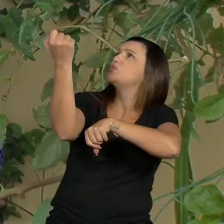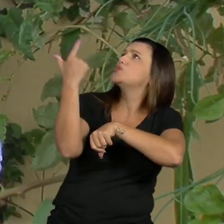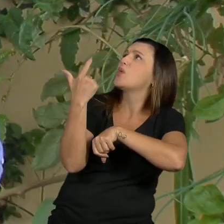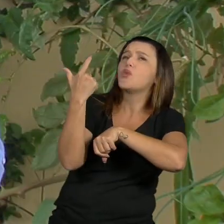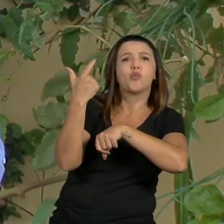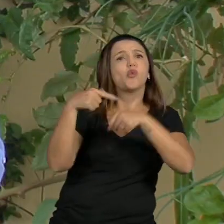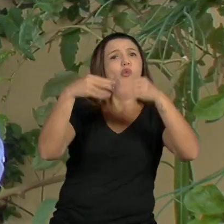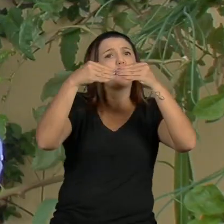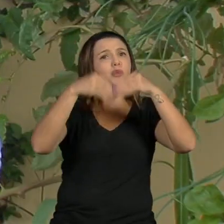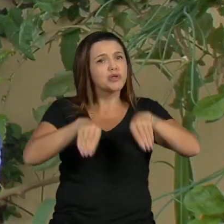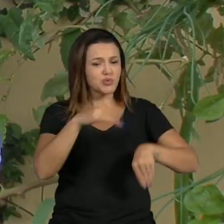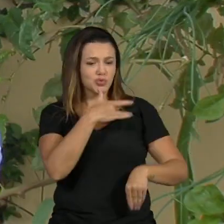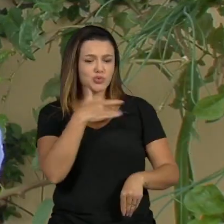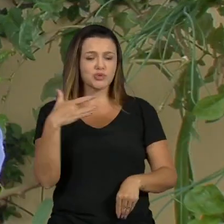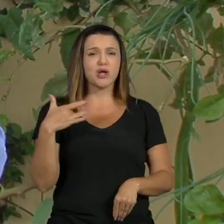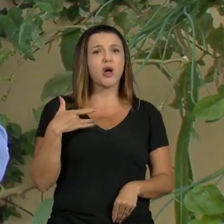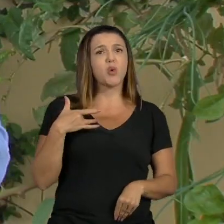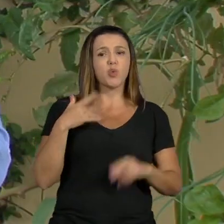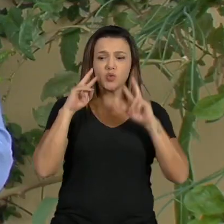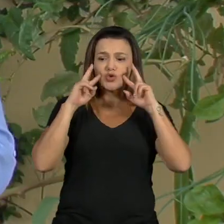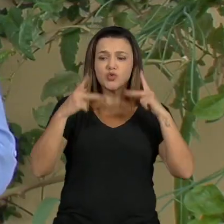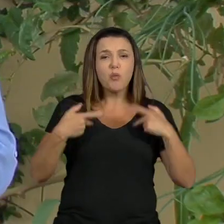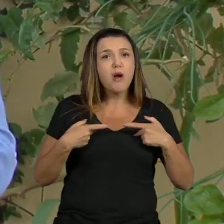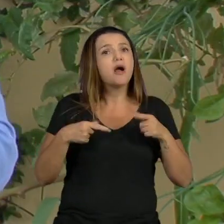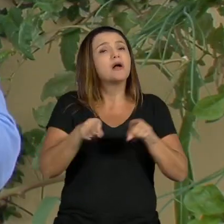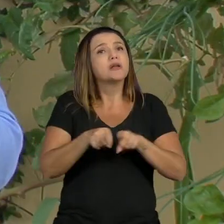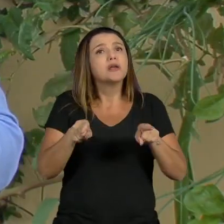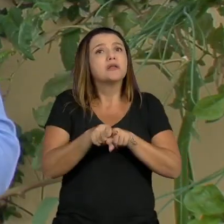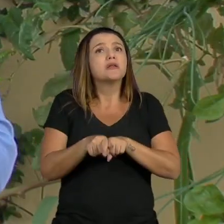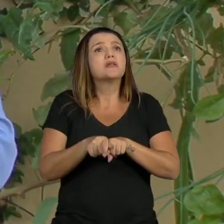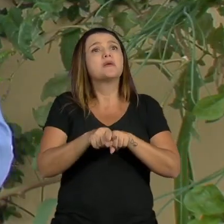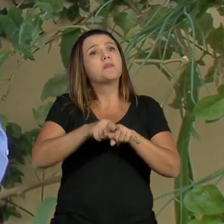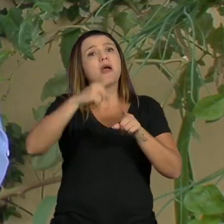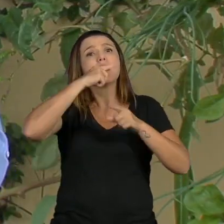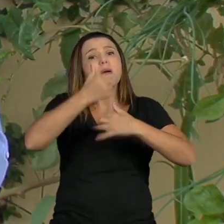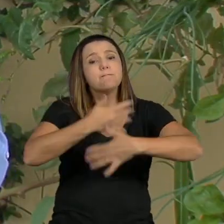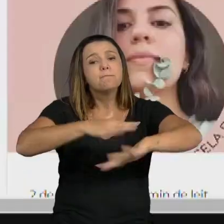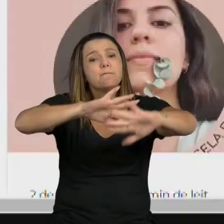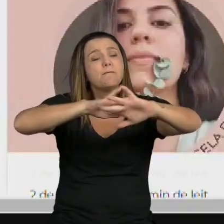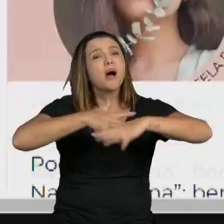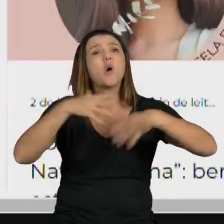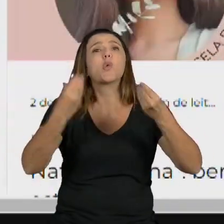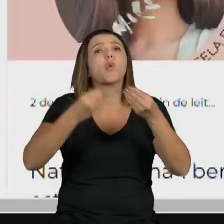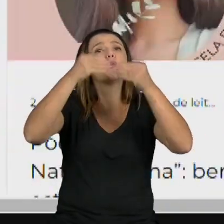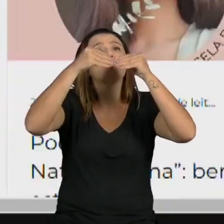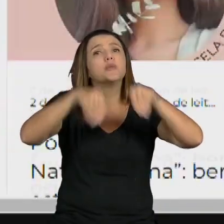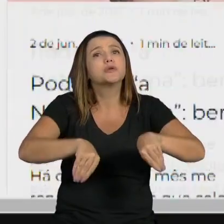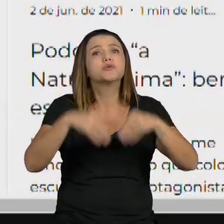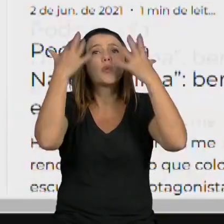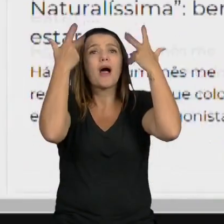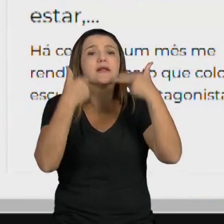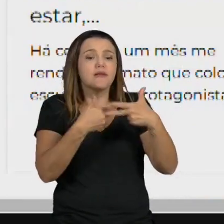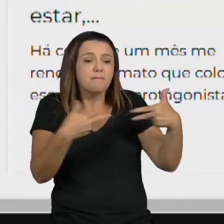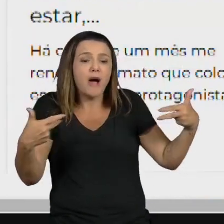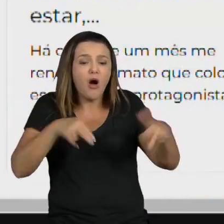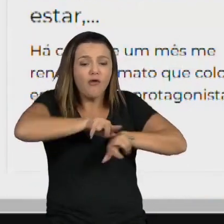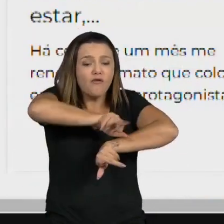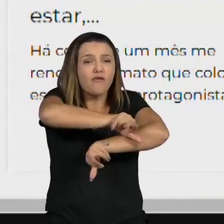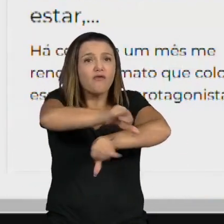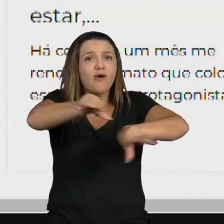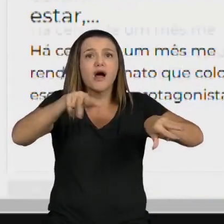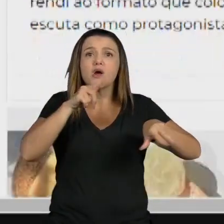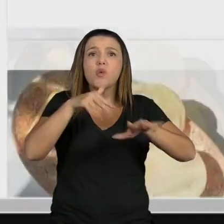humana, mas também em relação à saúde dos oceanos. Como é que isso afeta a fauna marinha? É por isso que no blog dela,